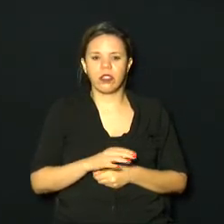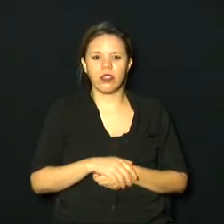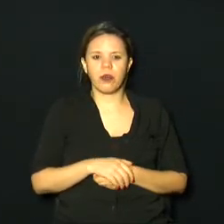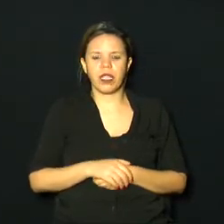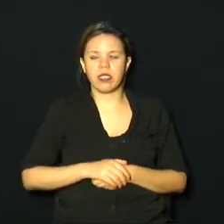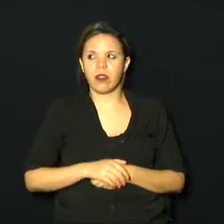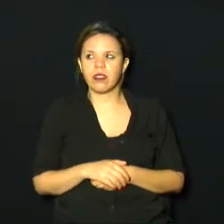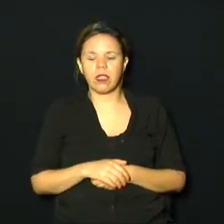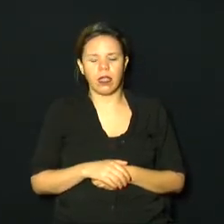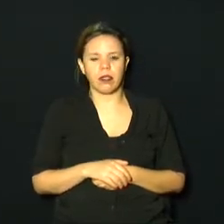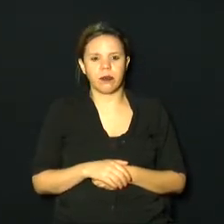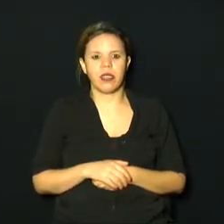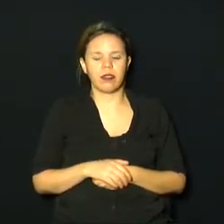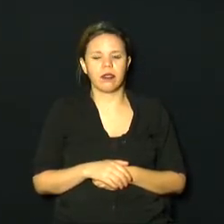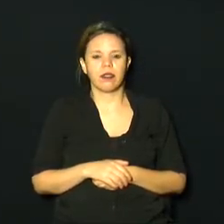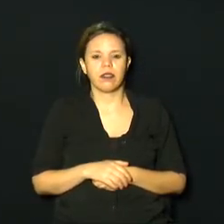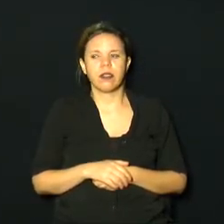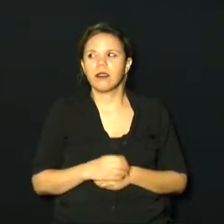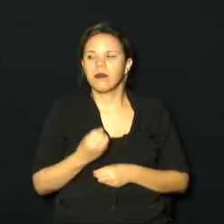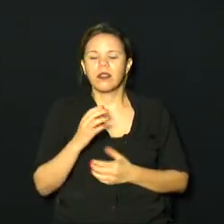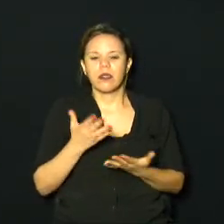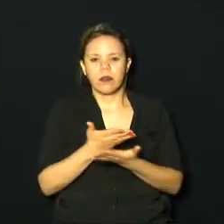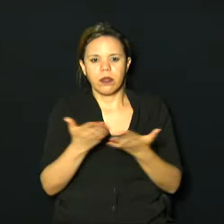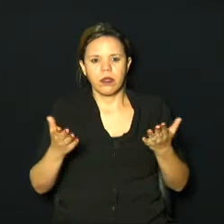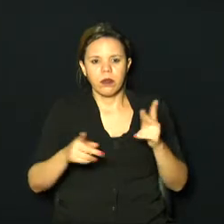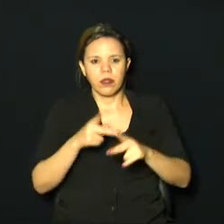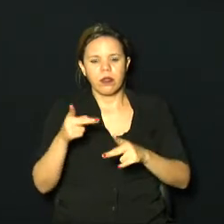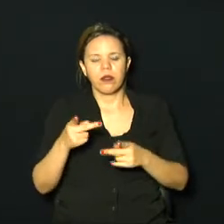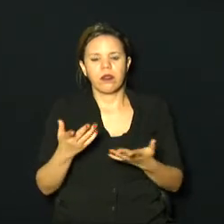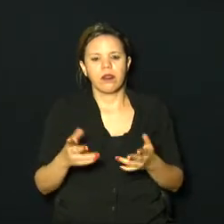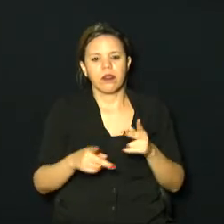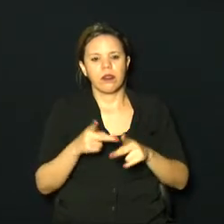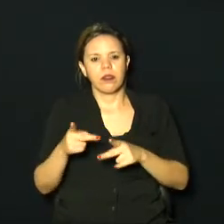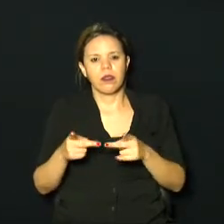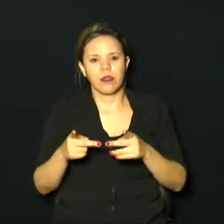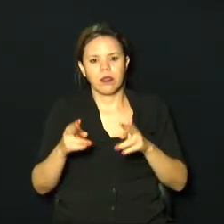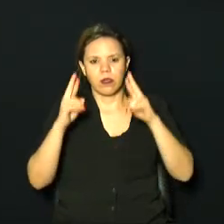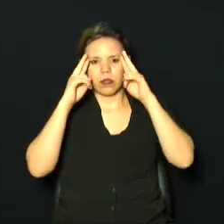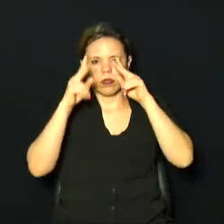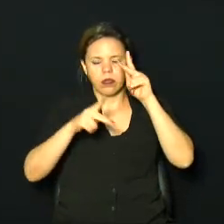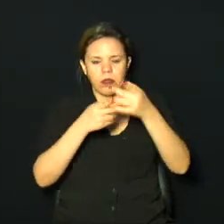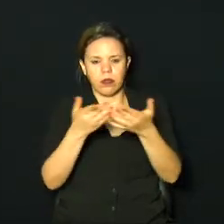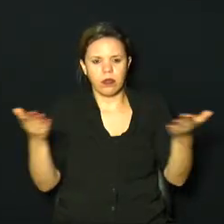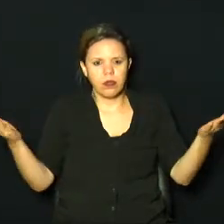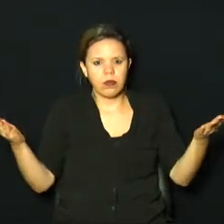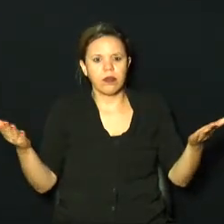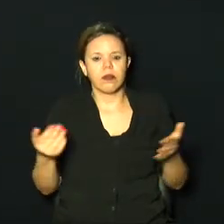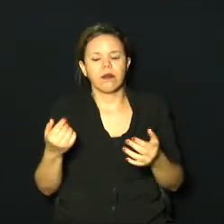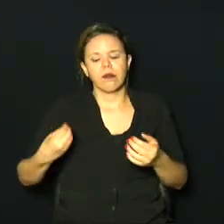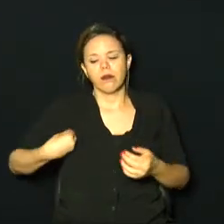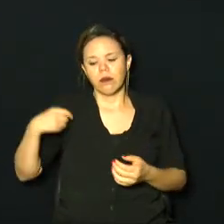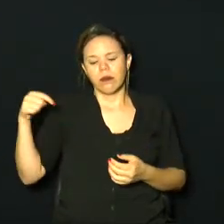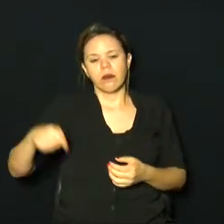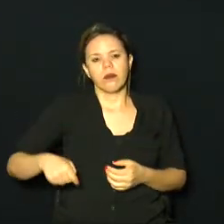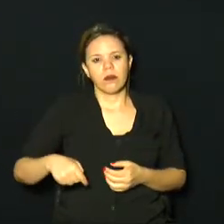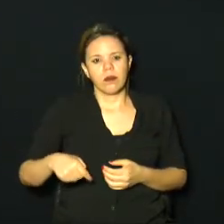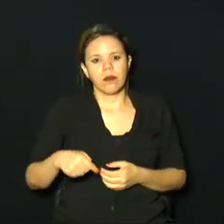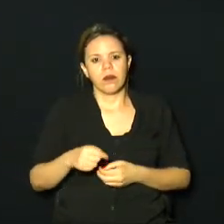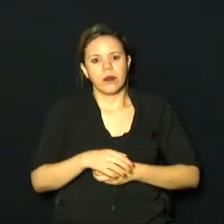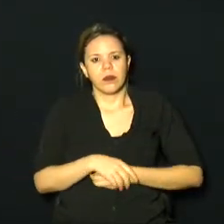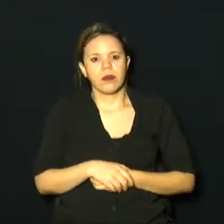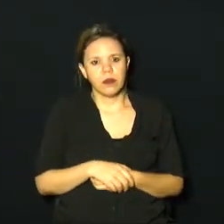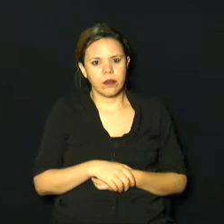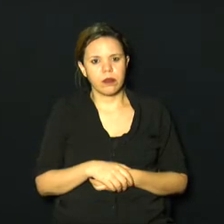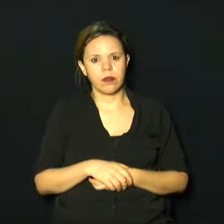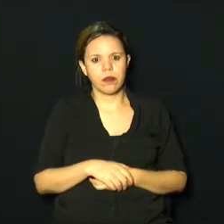oportunidade de estar aqui com vocês. Excelentíssimas e digníssimas pessoas que aqui estão, excelentíssimas e